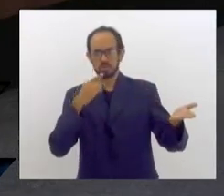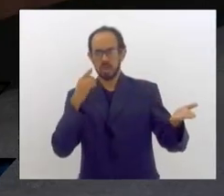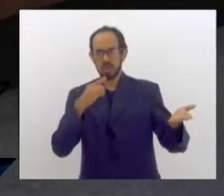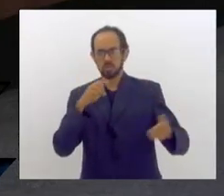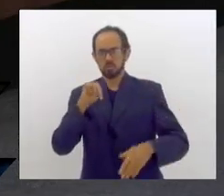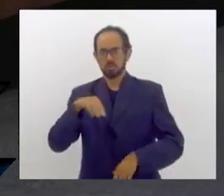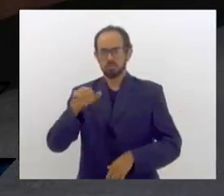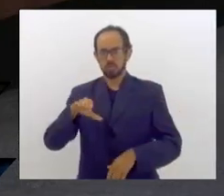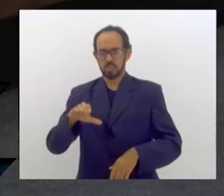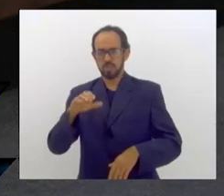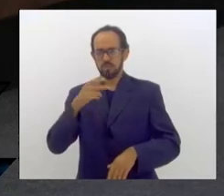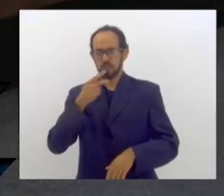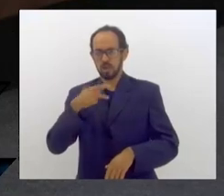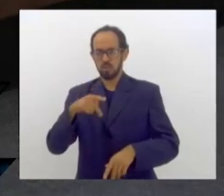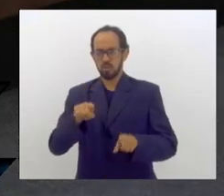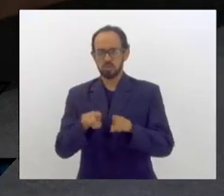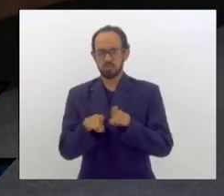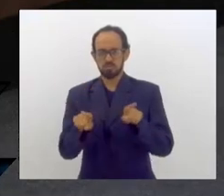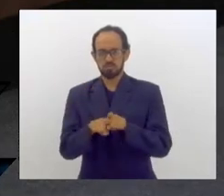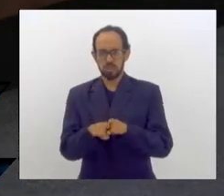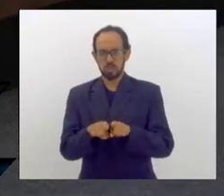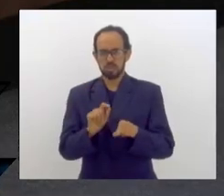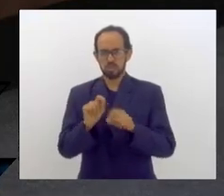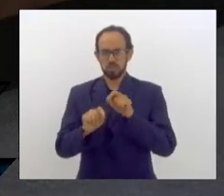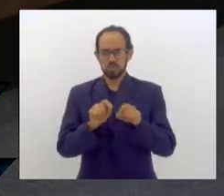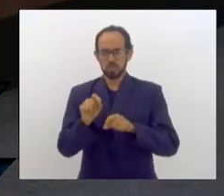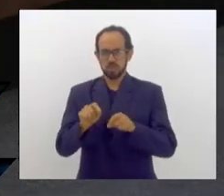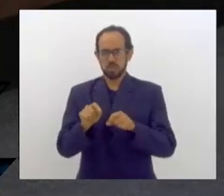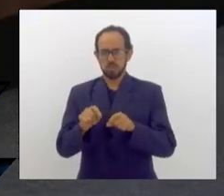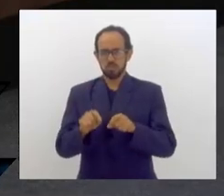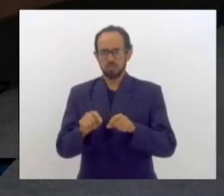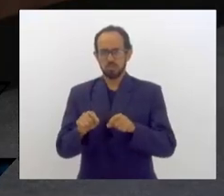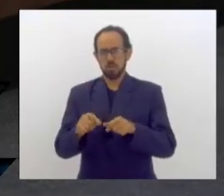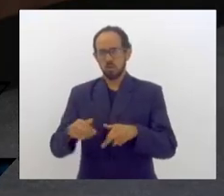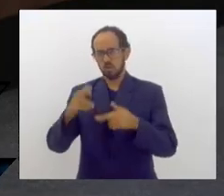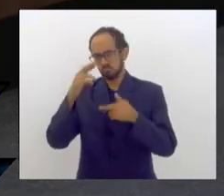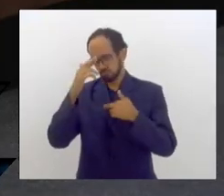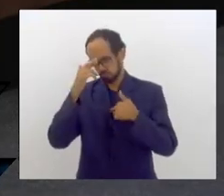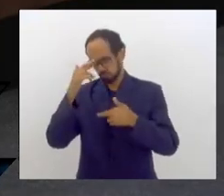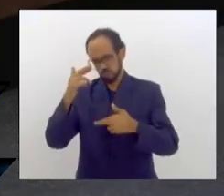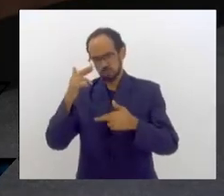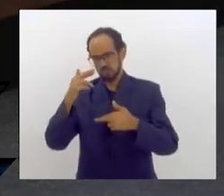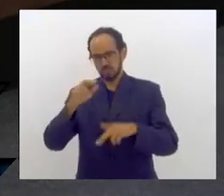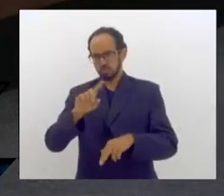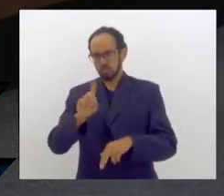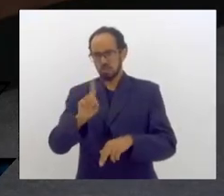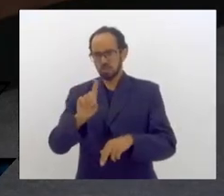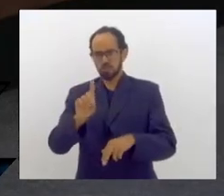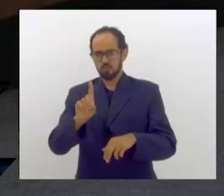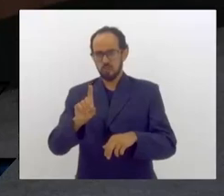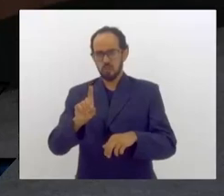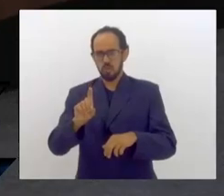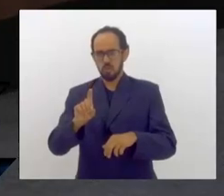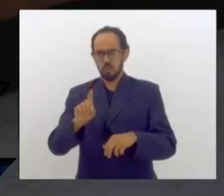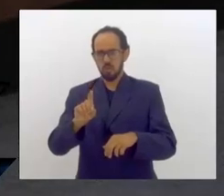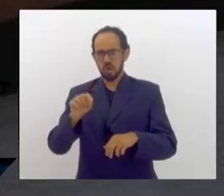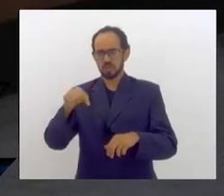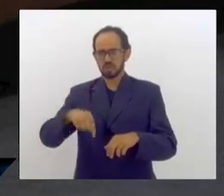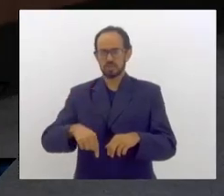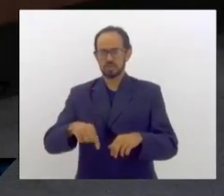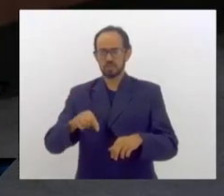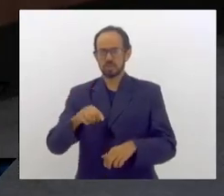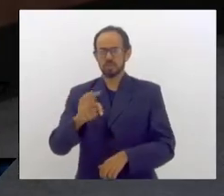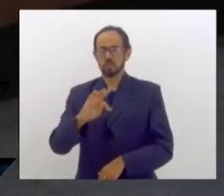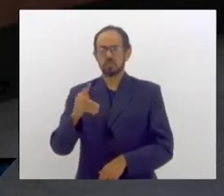Carlos Mink falou. Inclusive, vou manter o respeito em relação, não vou, não tô, como eu falo, não estou aqui no The Voice